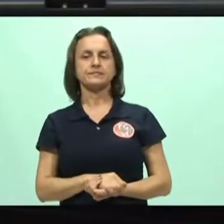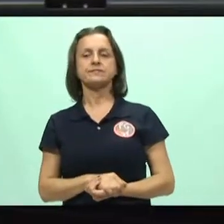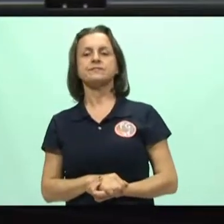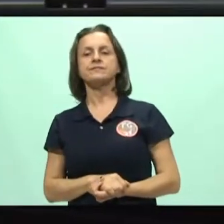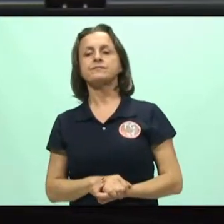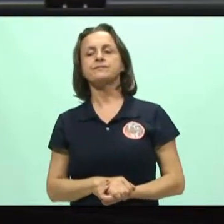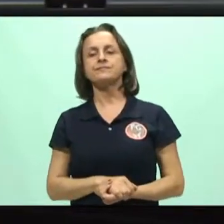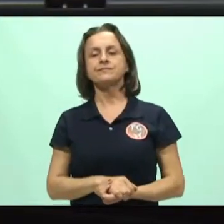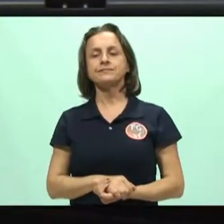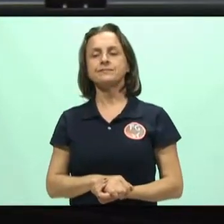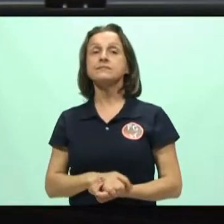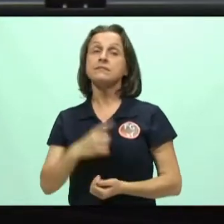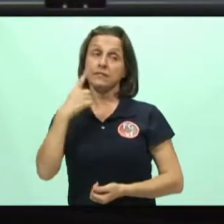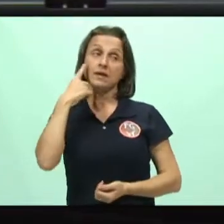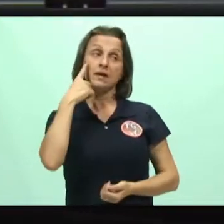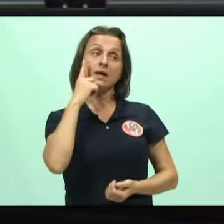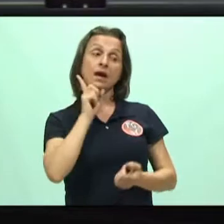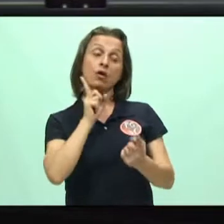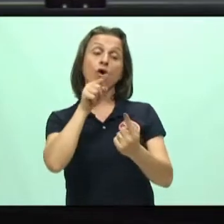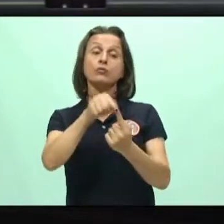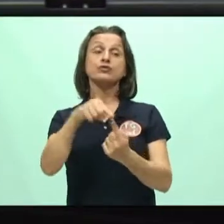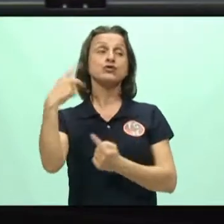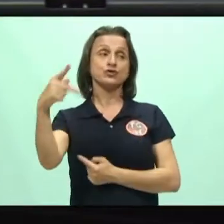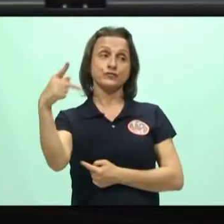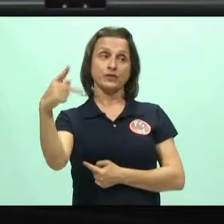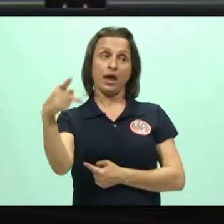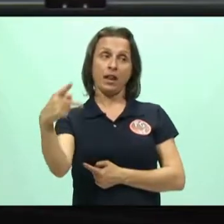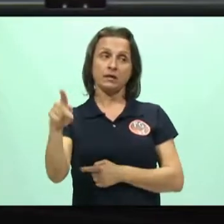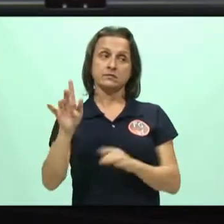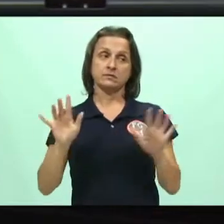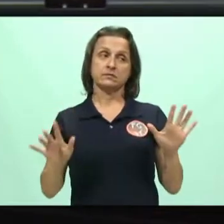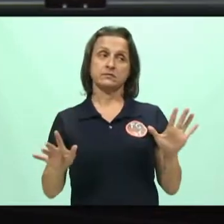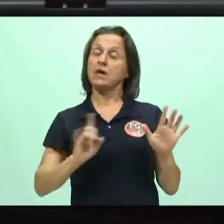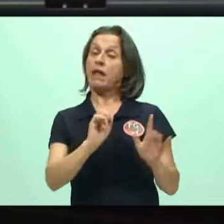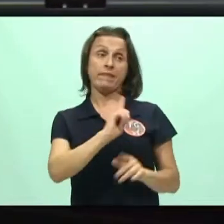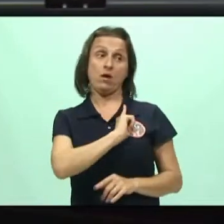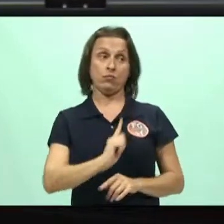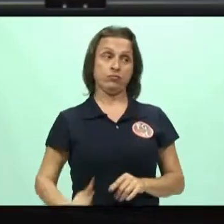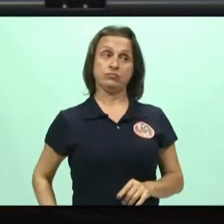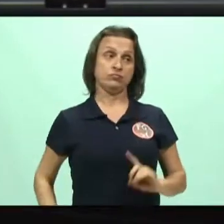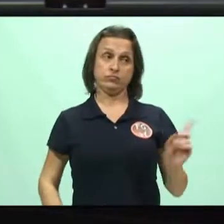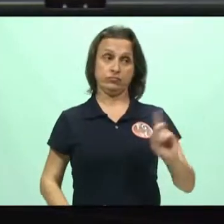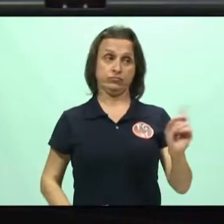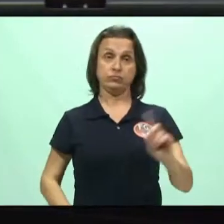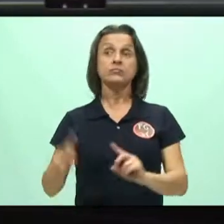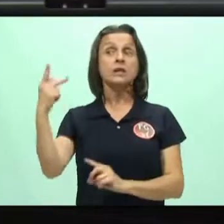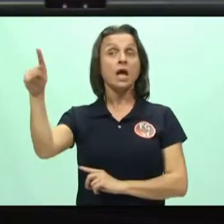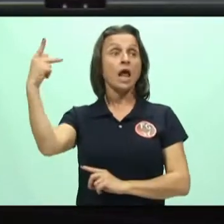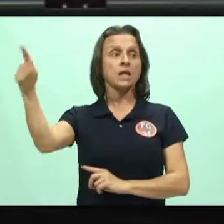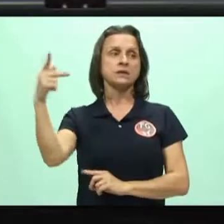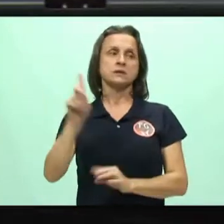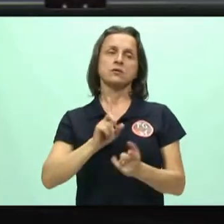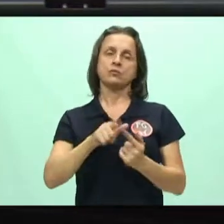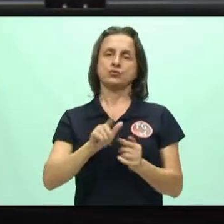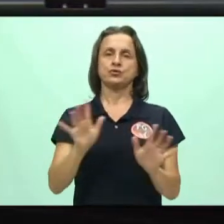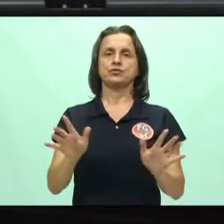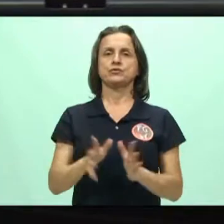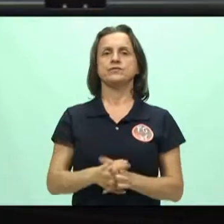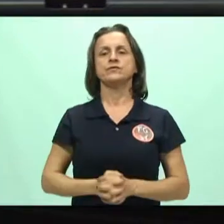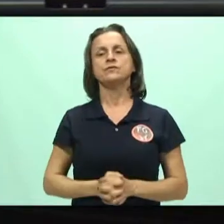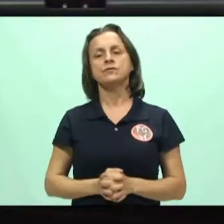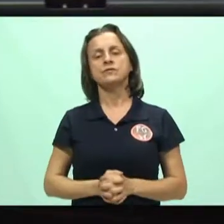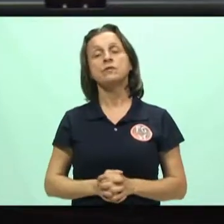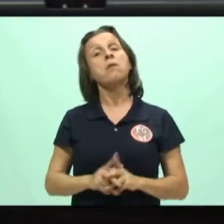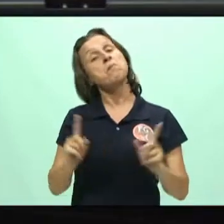não mas era a intenção deles não não do governo né então assim mas o que que nós temos